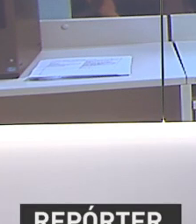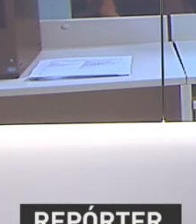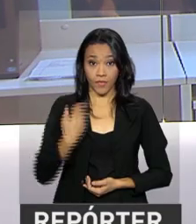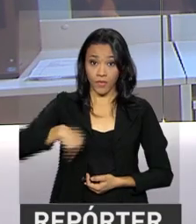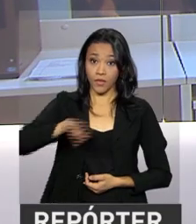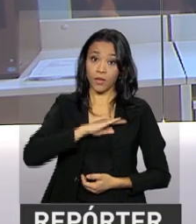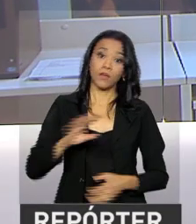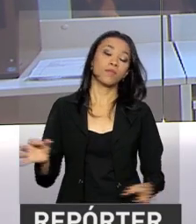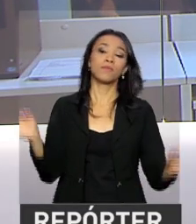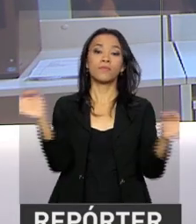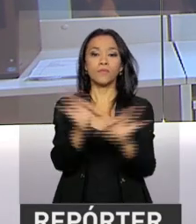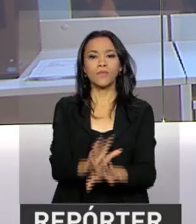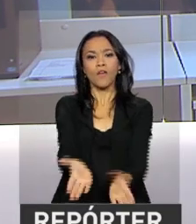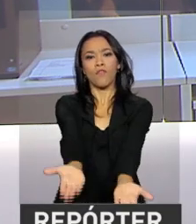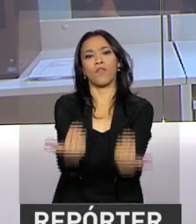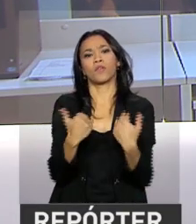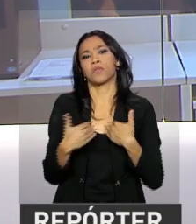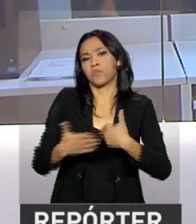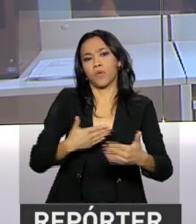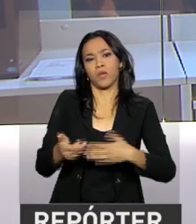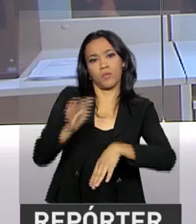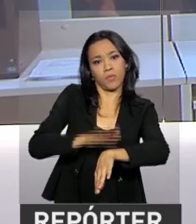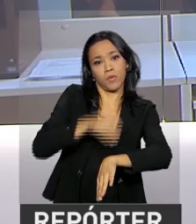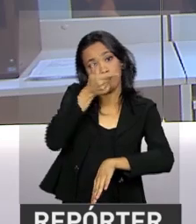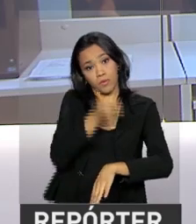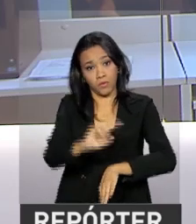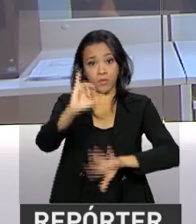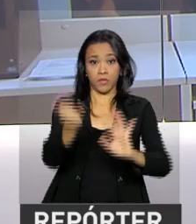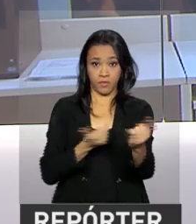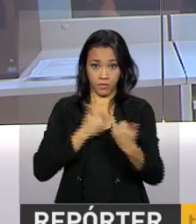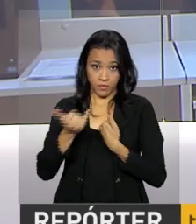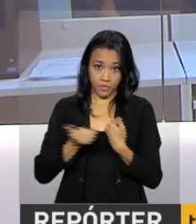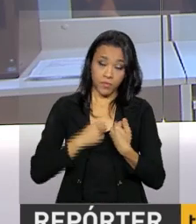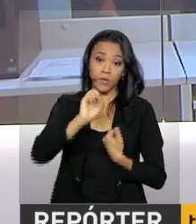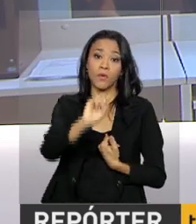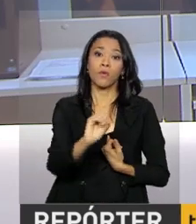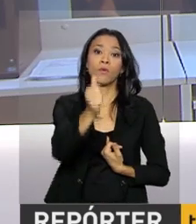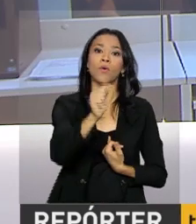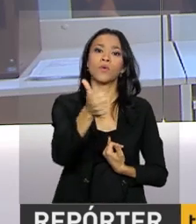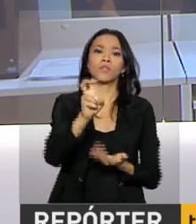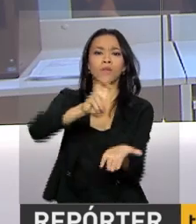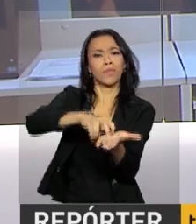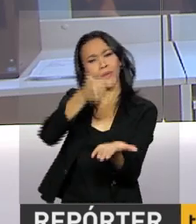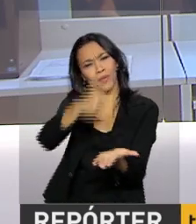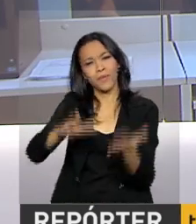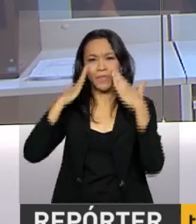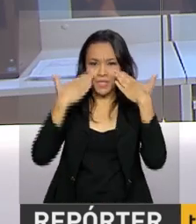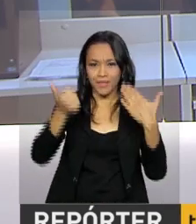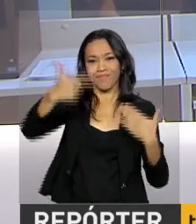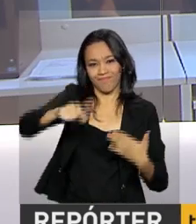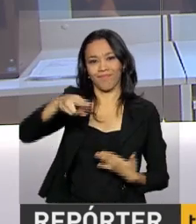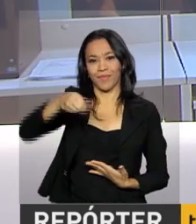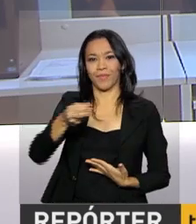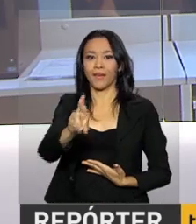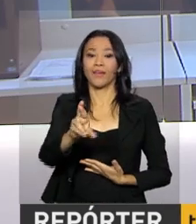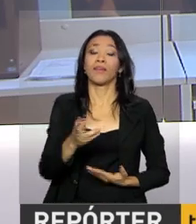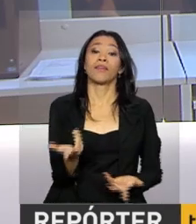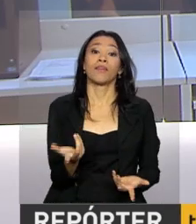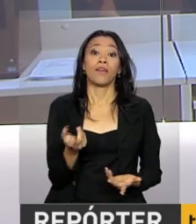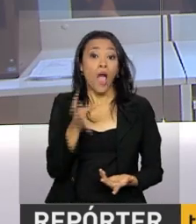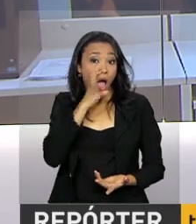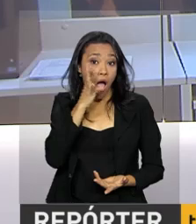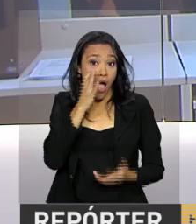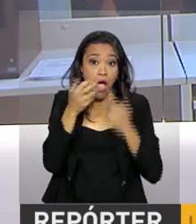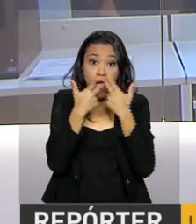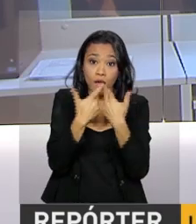E nós ficamos por aqui, podemos voltar a qualquer momento com outras informações ou às 11 da manhã na próxima edição do Repórter NBR.